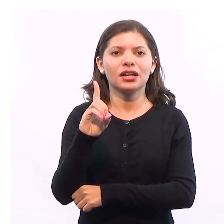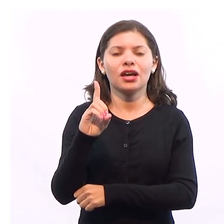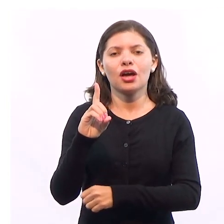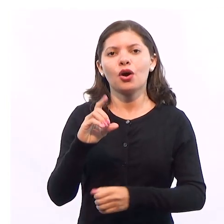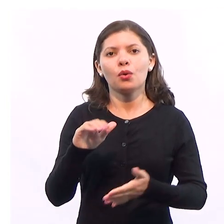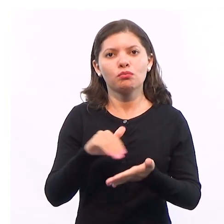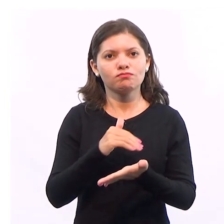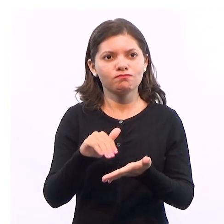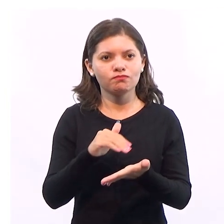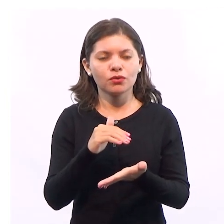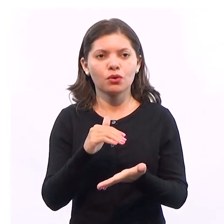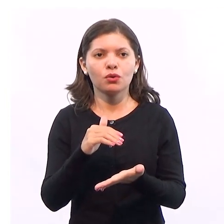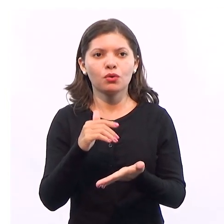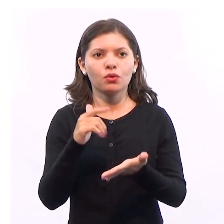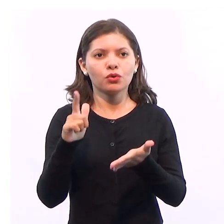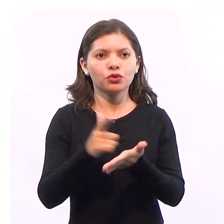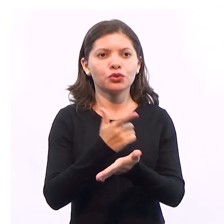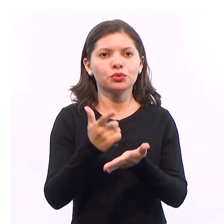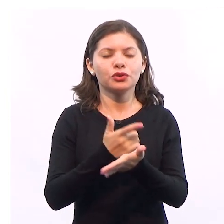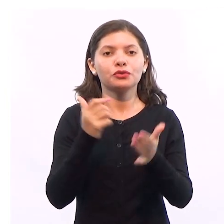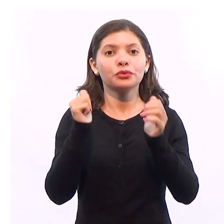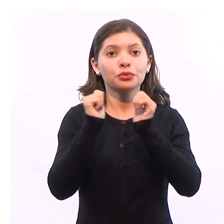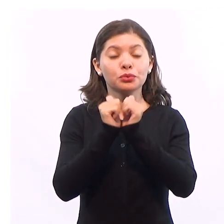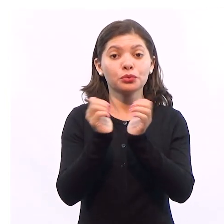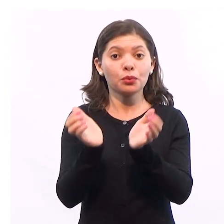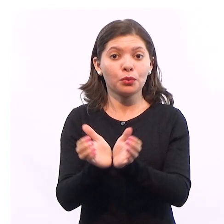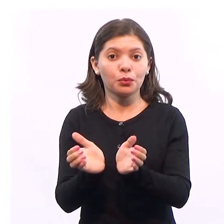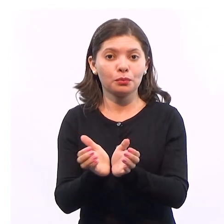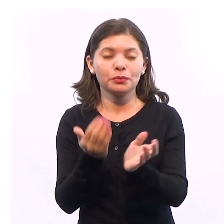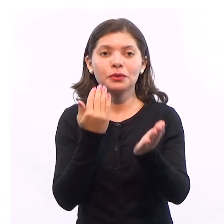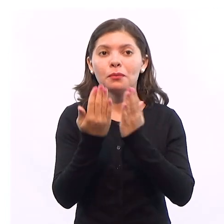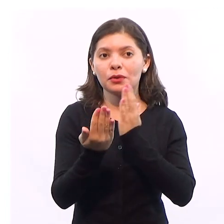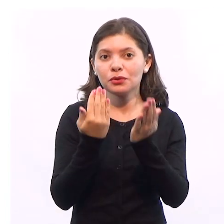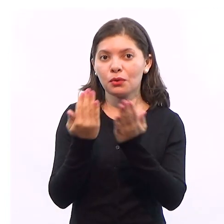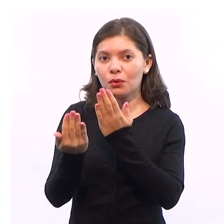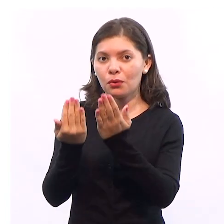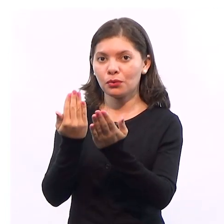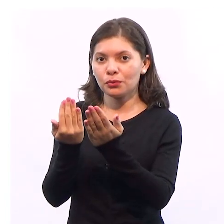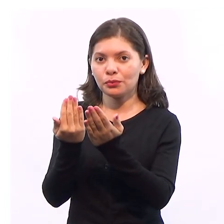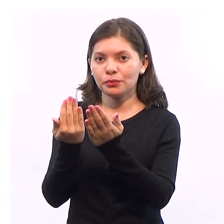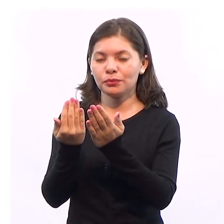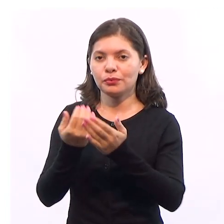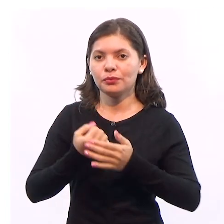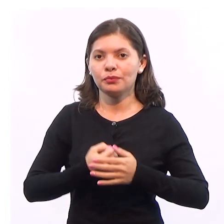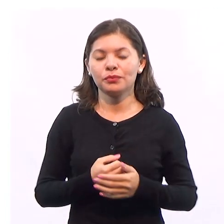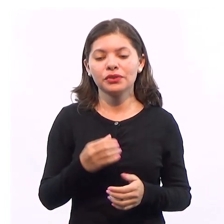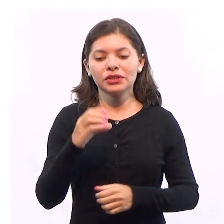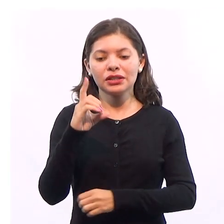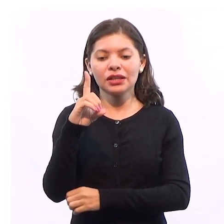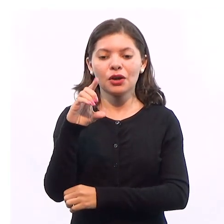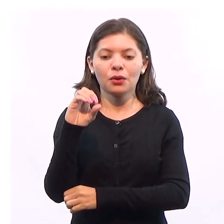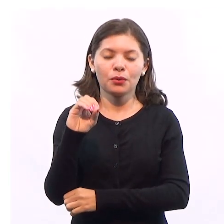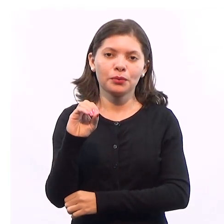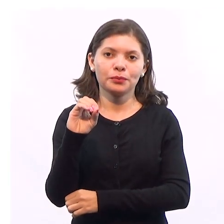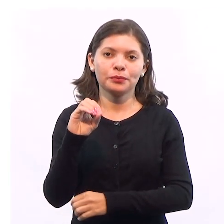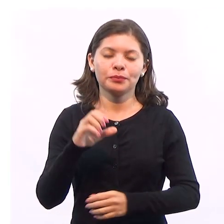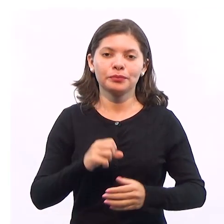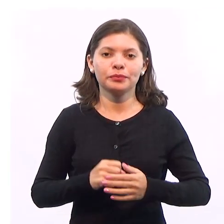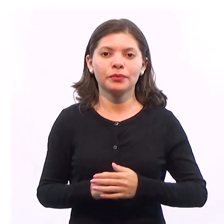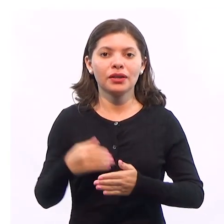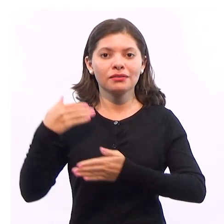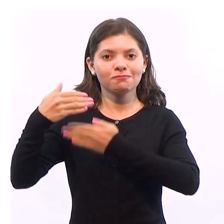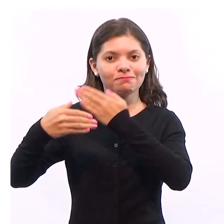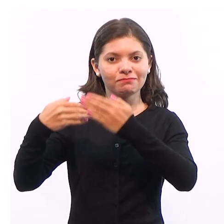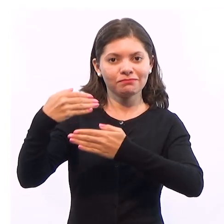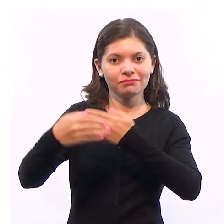né, ó, coordenador de um livro, né, juntamente com um grupo de psicólogos, ele é considerado aí o precursor do movimento